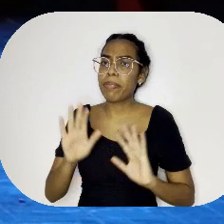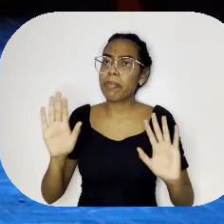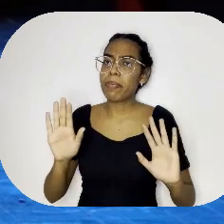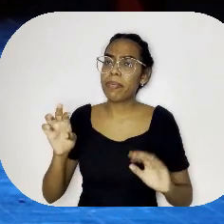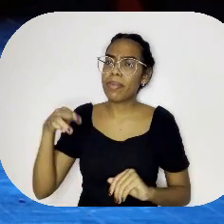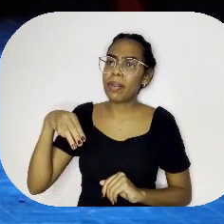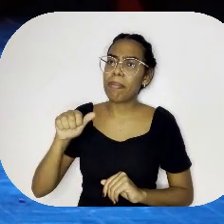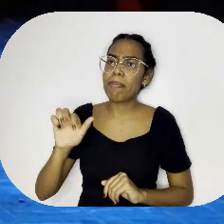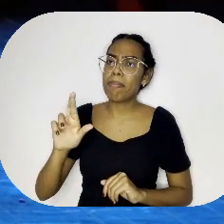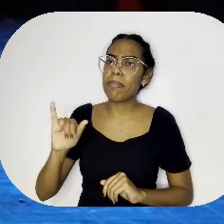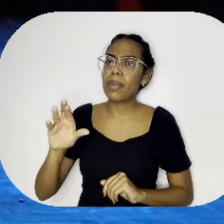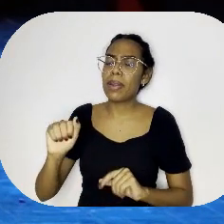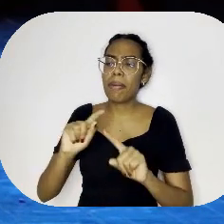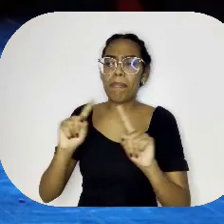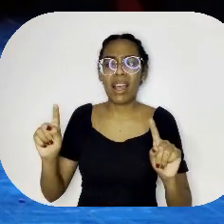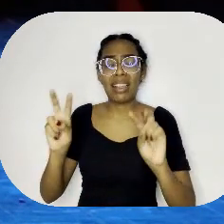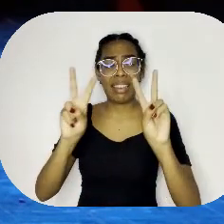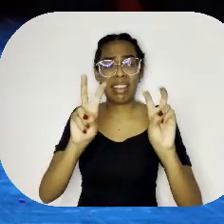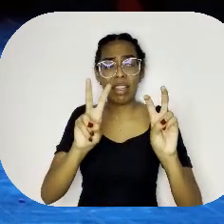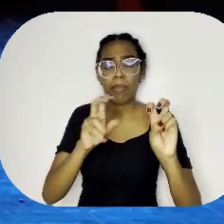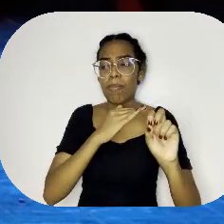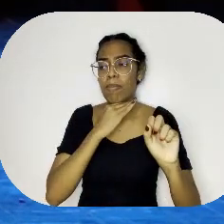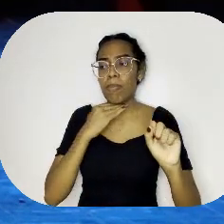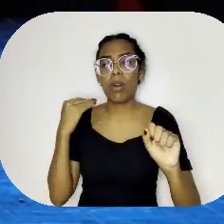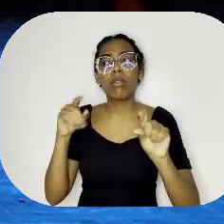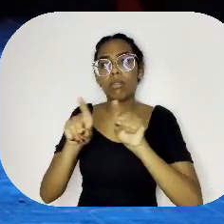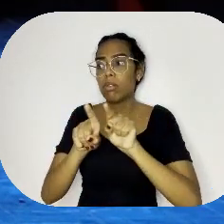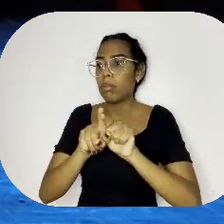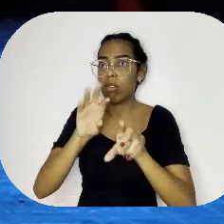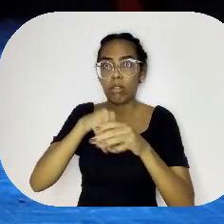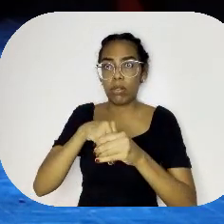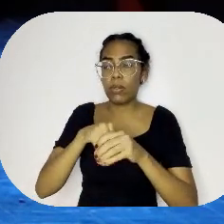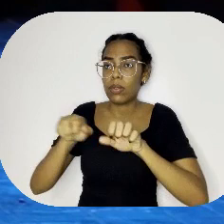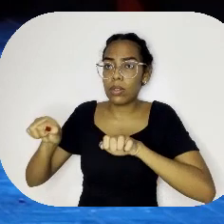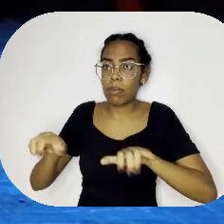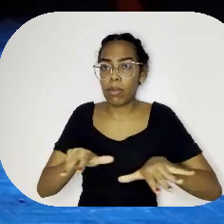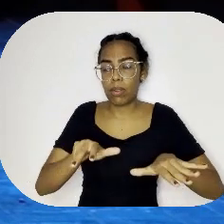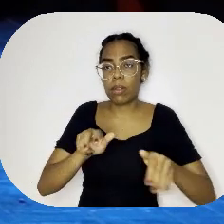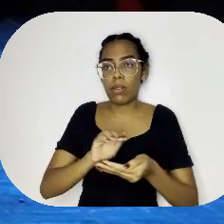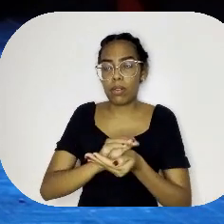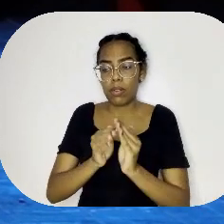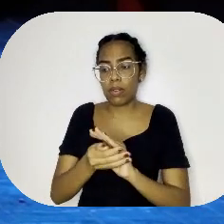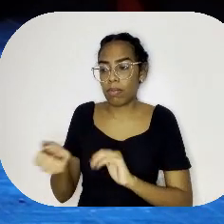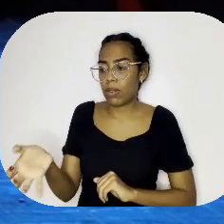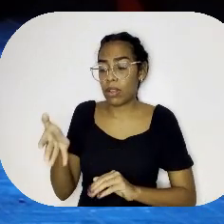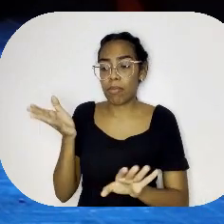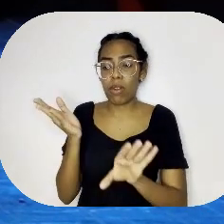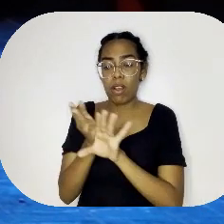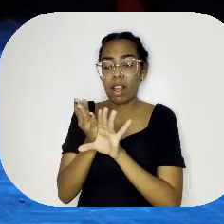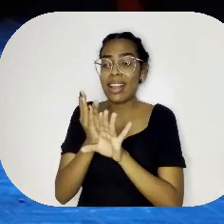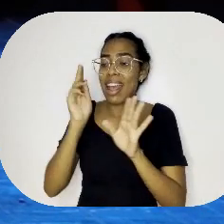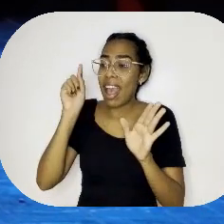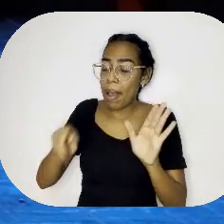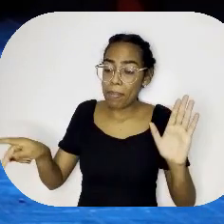Maria, mas o tema da morte também está no modernismo, porque faz parte de toda a nossa